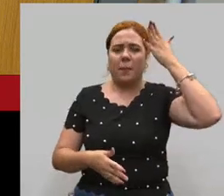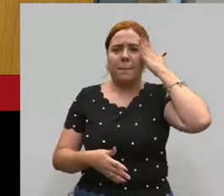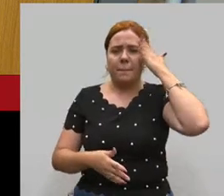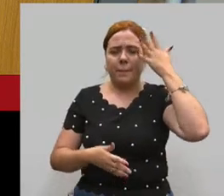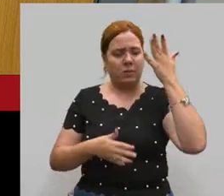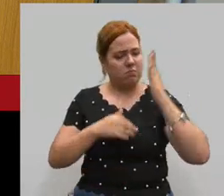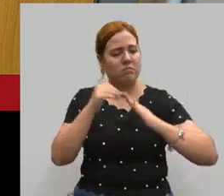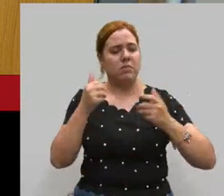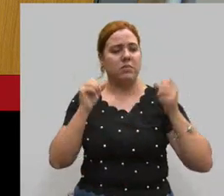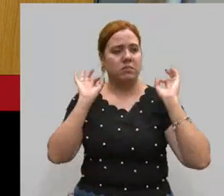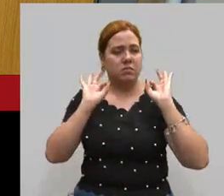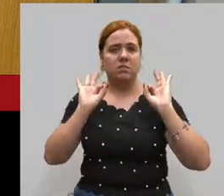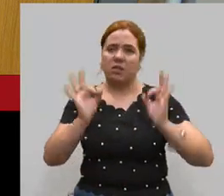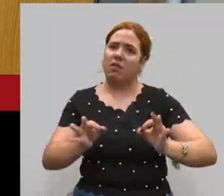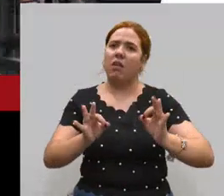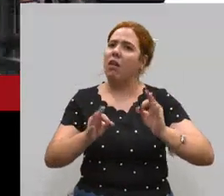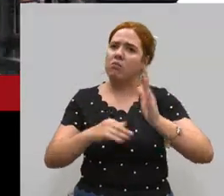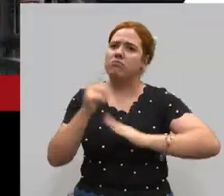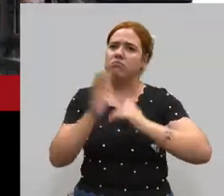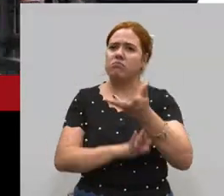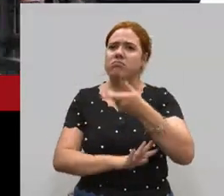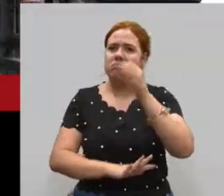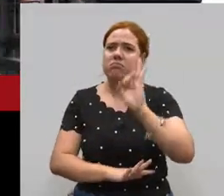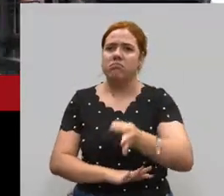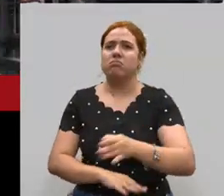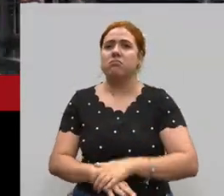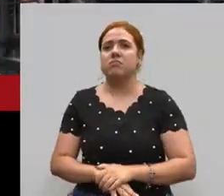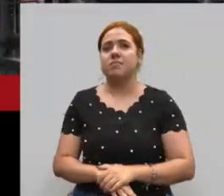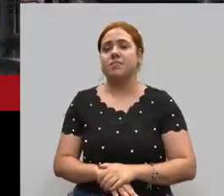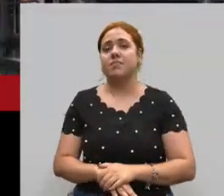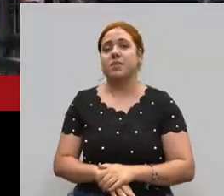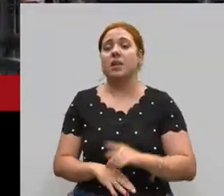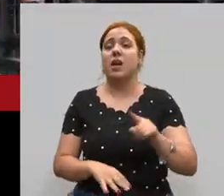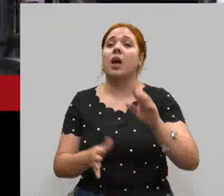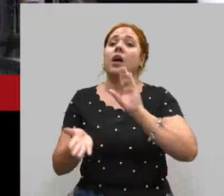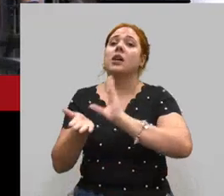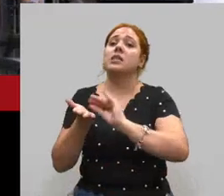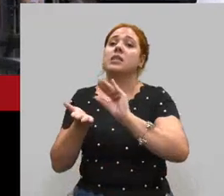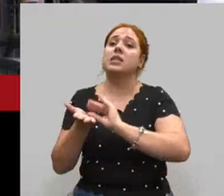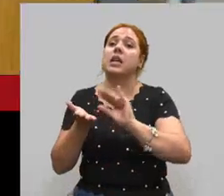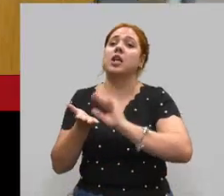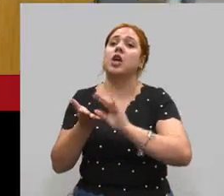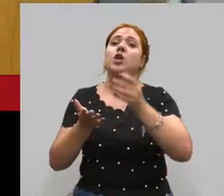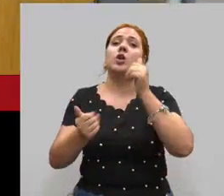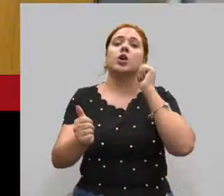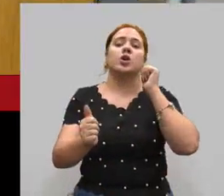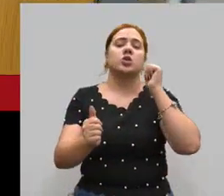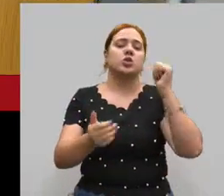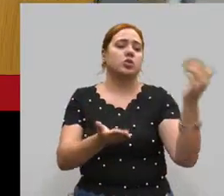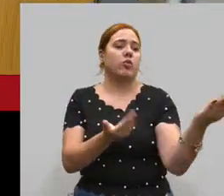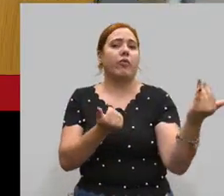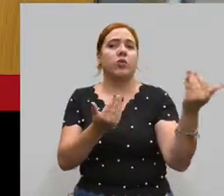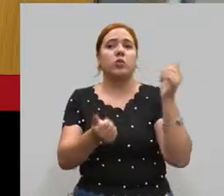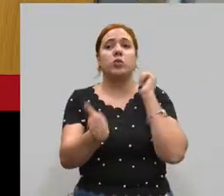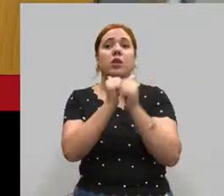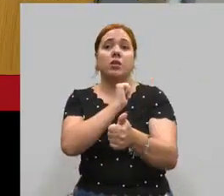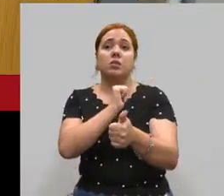Diego Lara de Oliveira secretário municipal de juventude esportes de Vespasiano 5